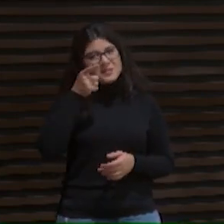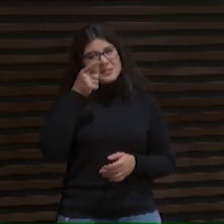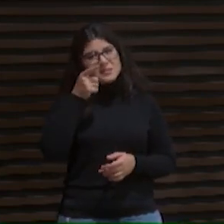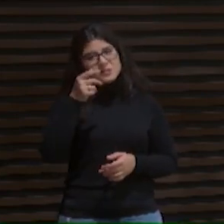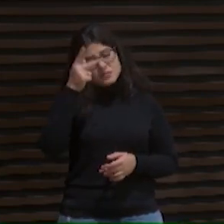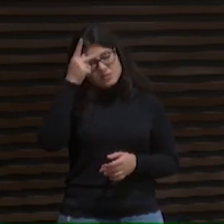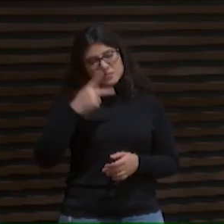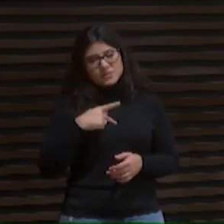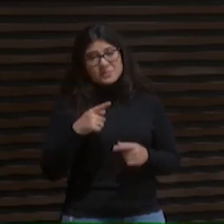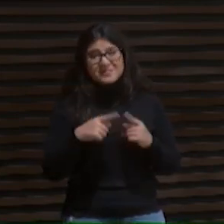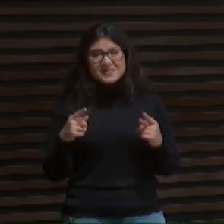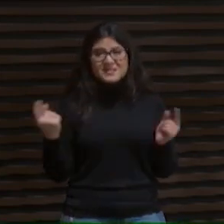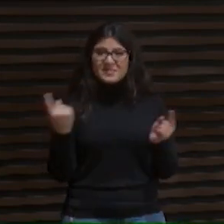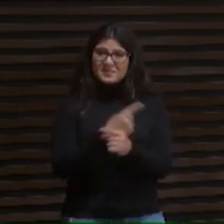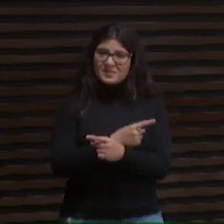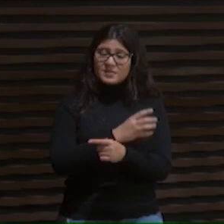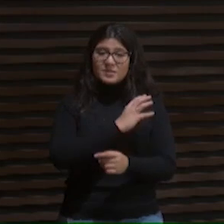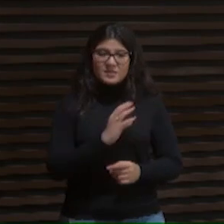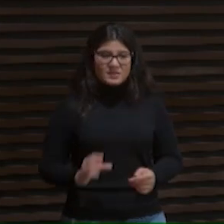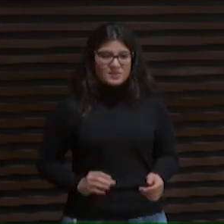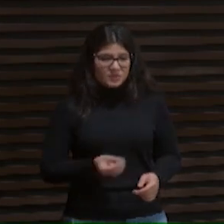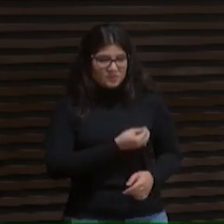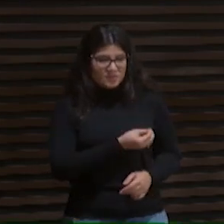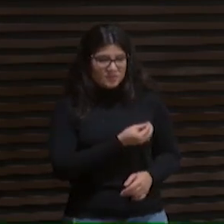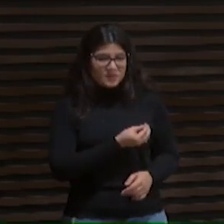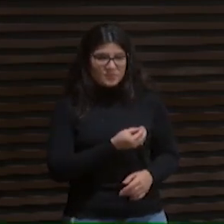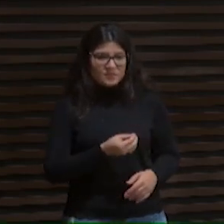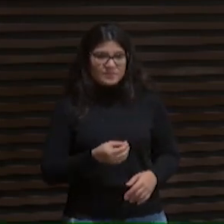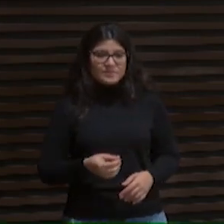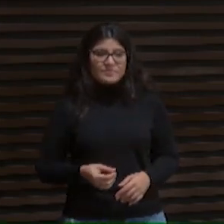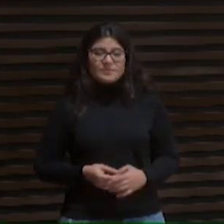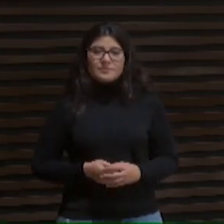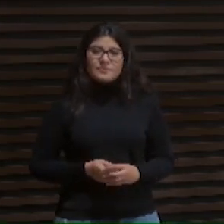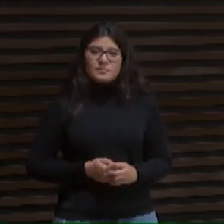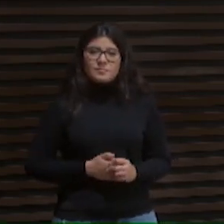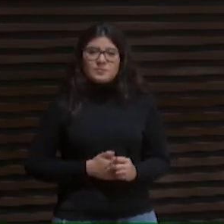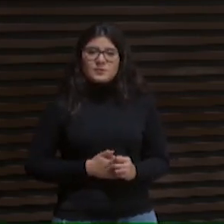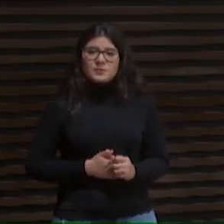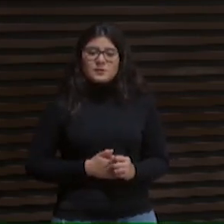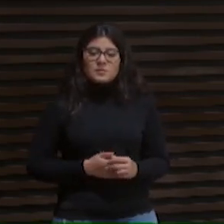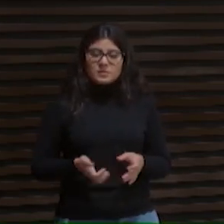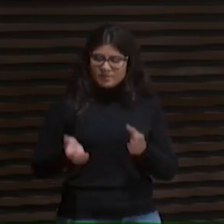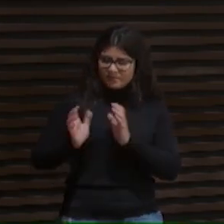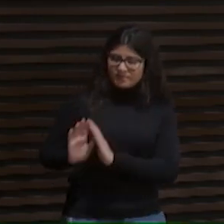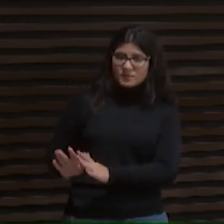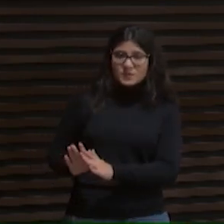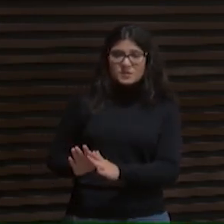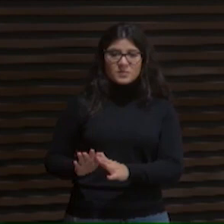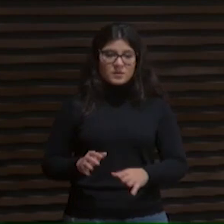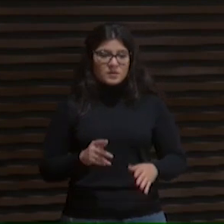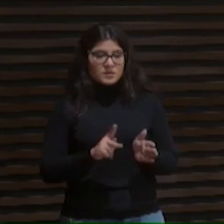Ao revés, é Cristo nele. É o reclinar de seus interesses pessoais, a fim